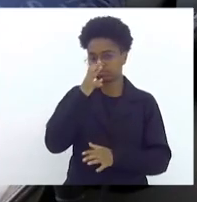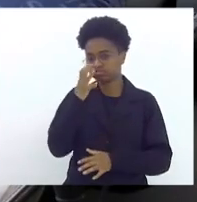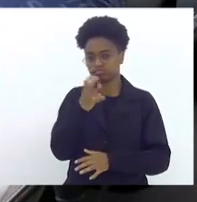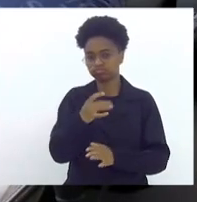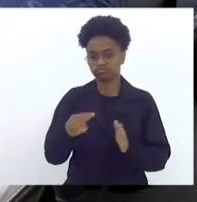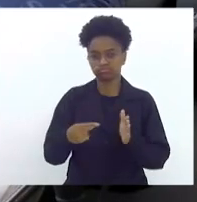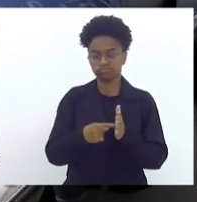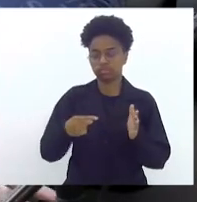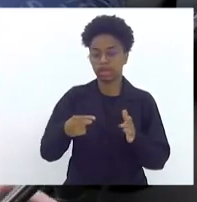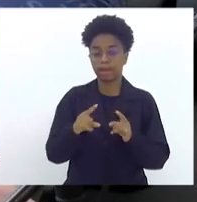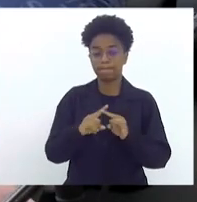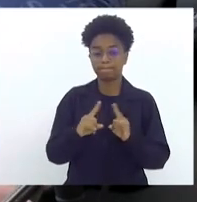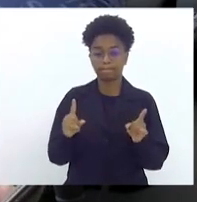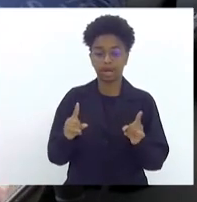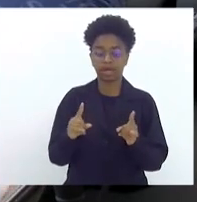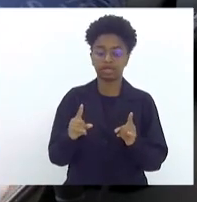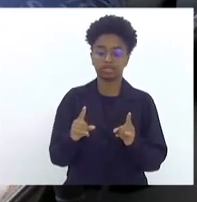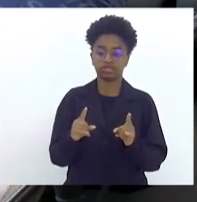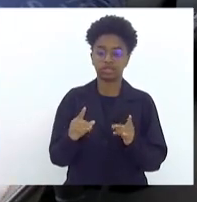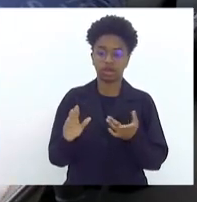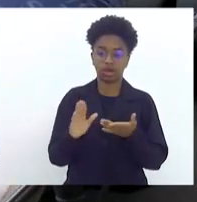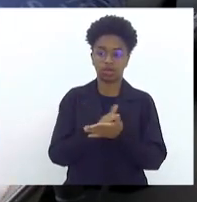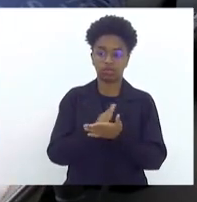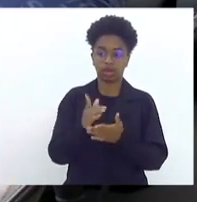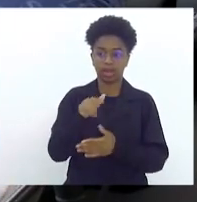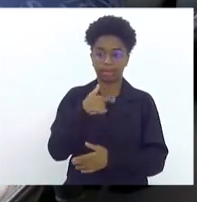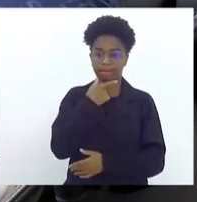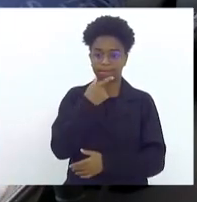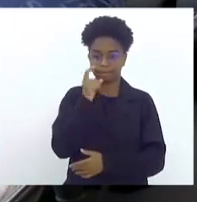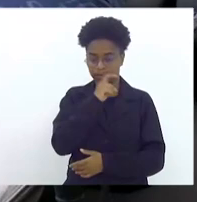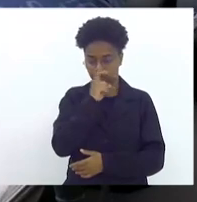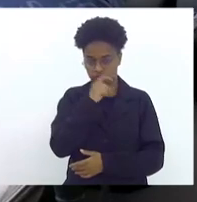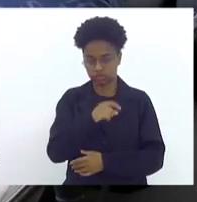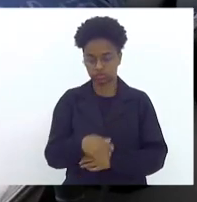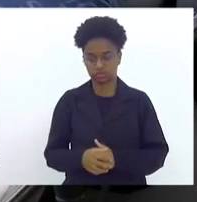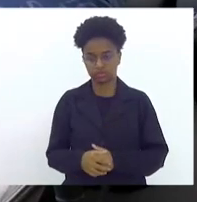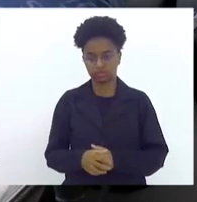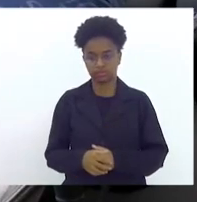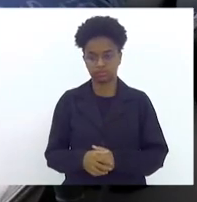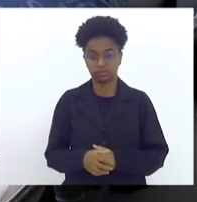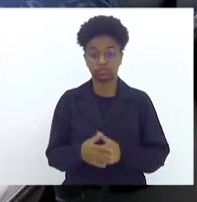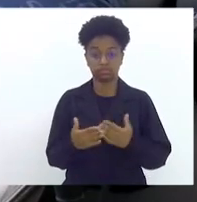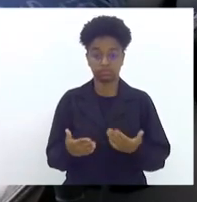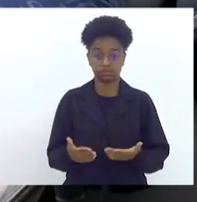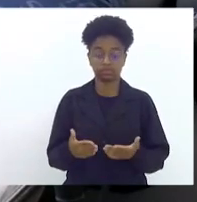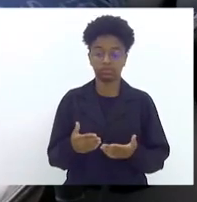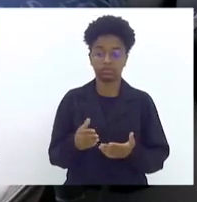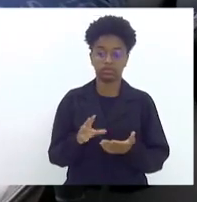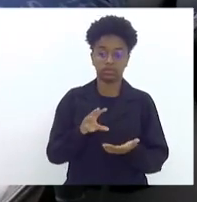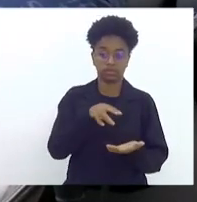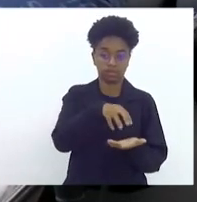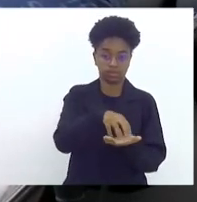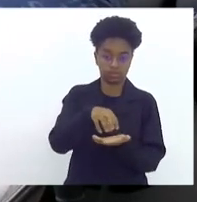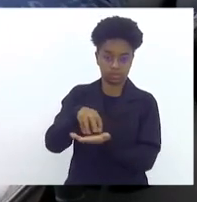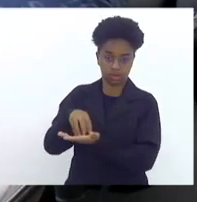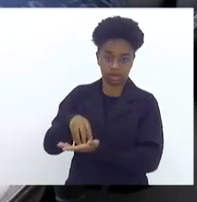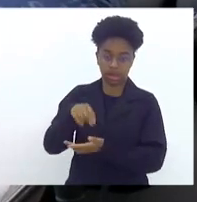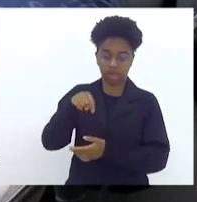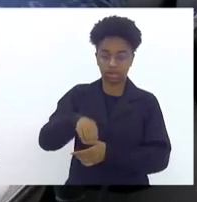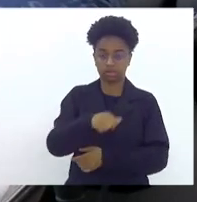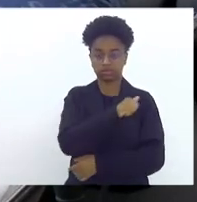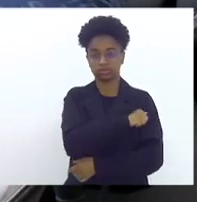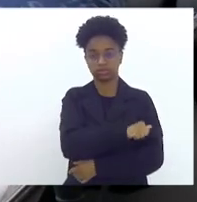casos foram confirmados como denunciação caluniose é isso no caso das promotoria territoriais aí do Estado do Rio de